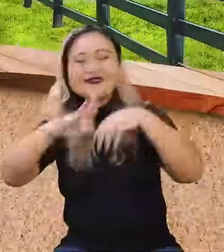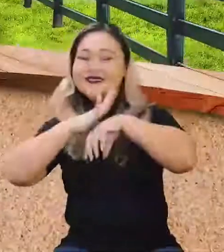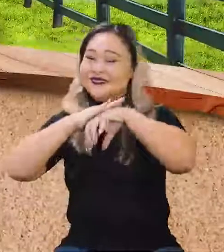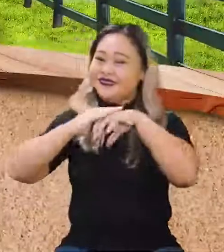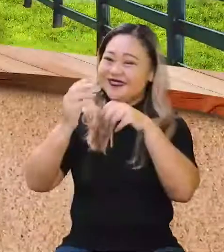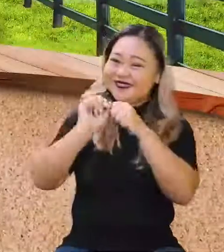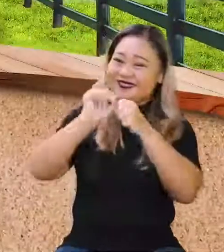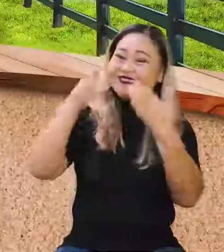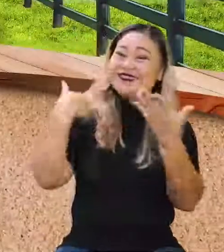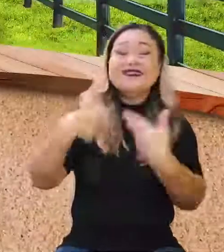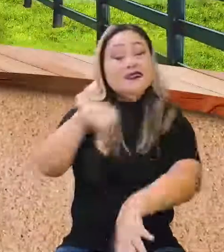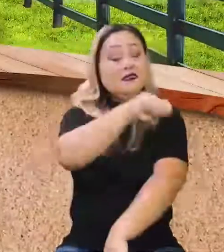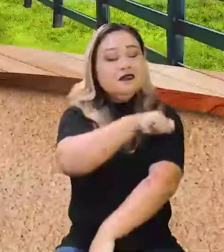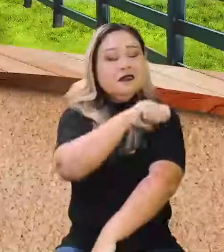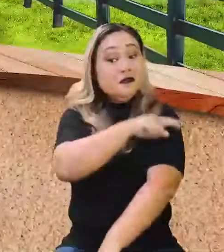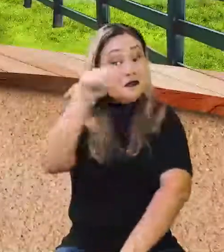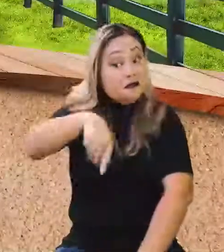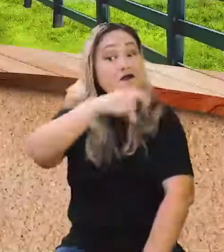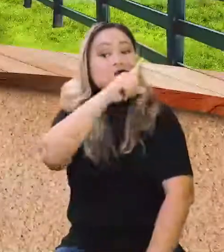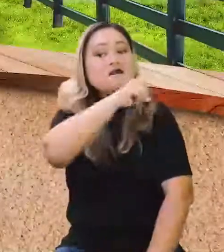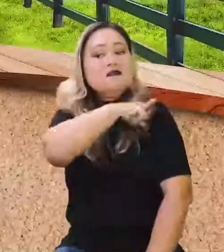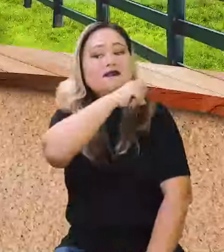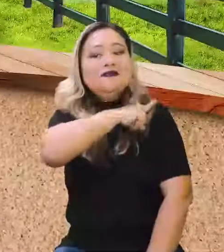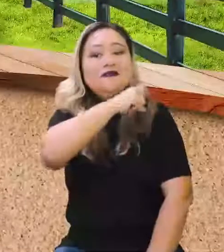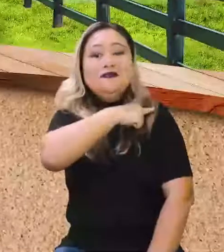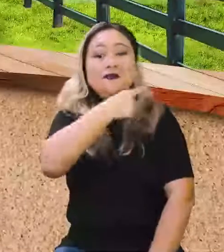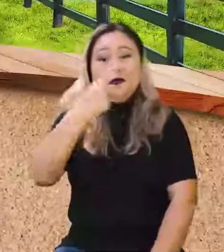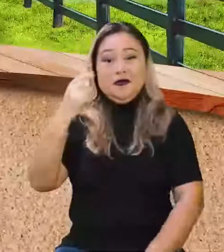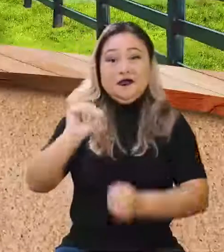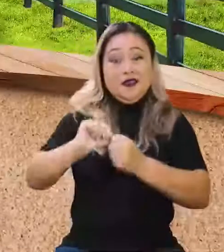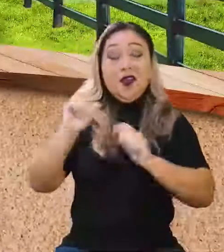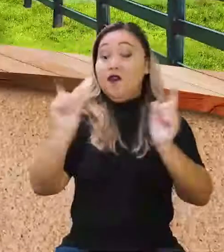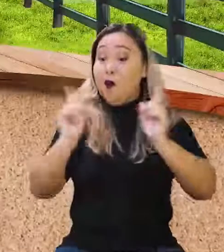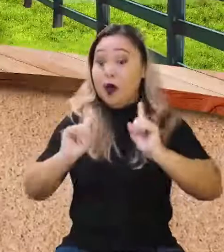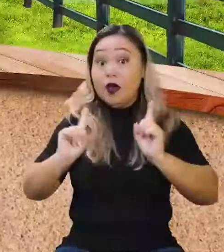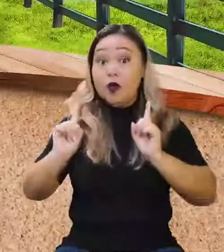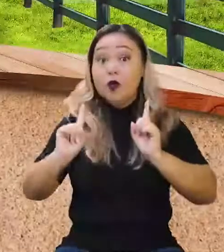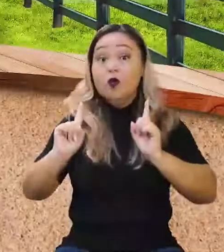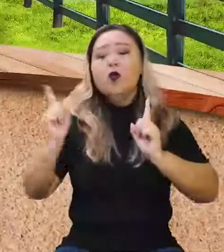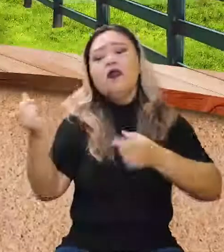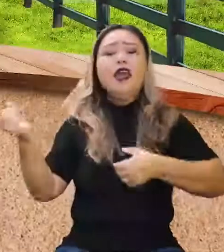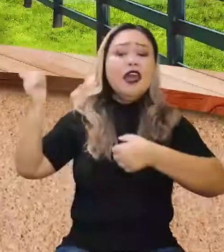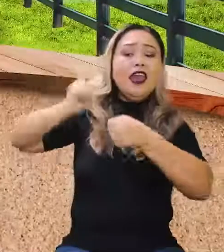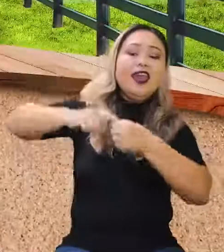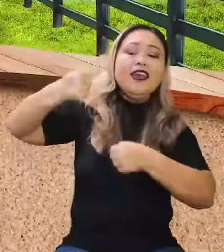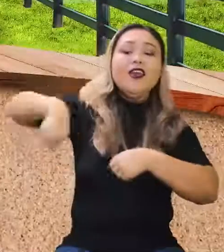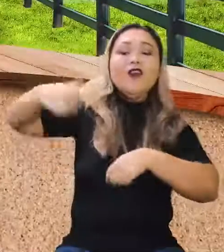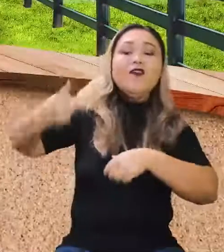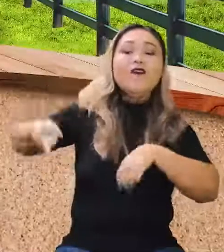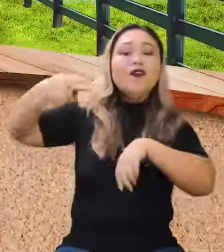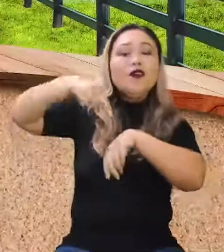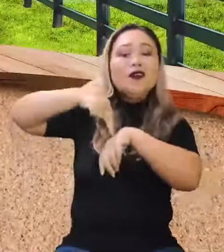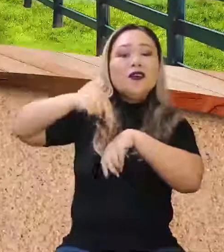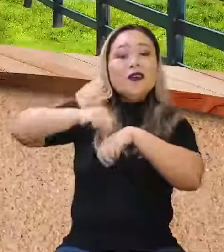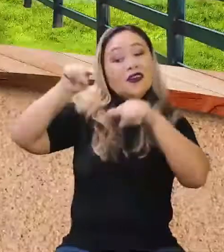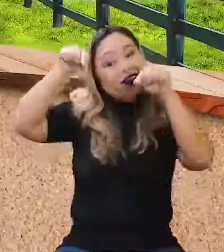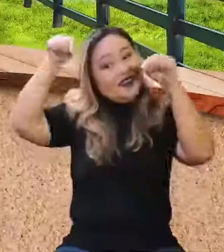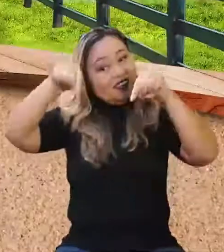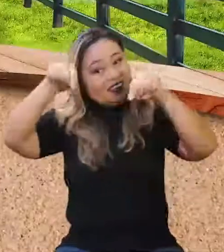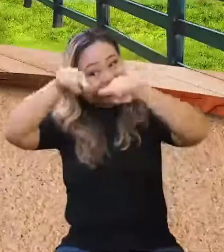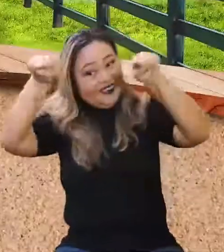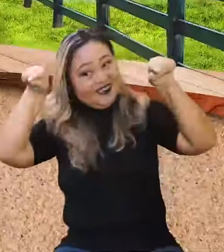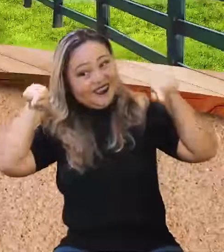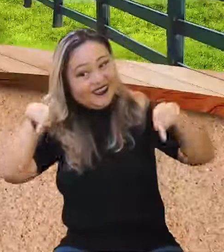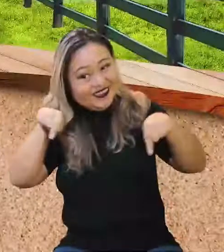meus queridos estudantes do primeiro ano! Olha, eu não vou aguentar! Eu voltei aqui para